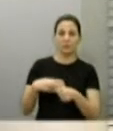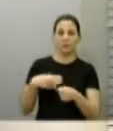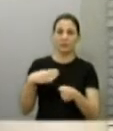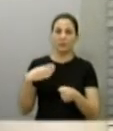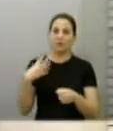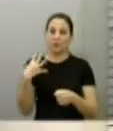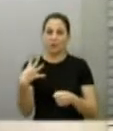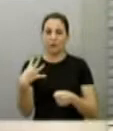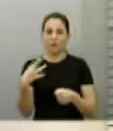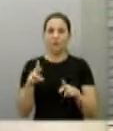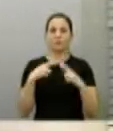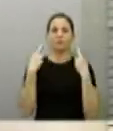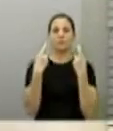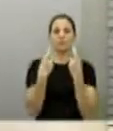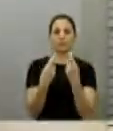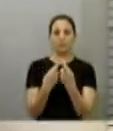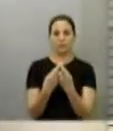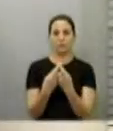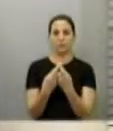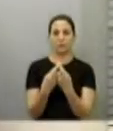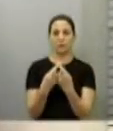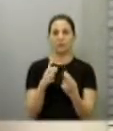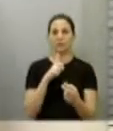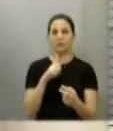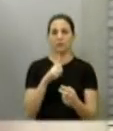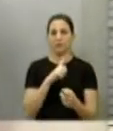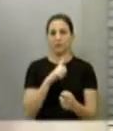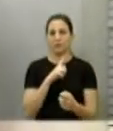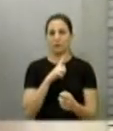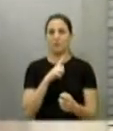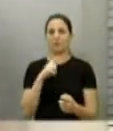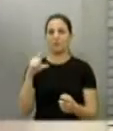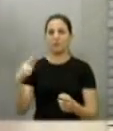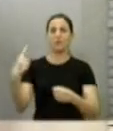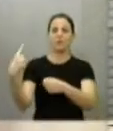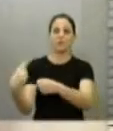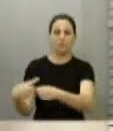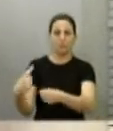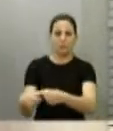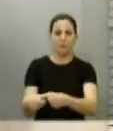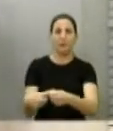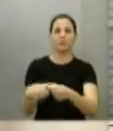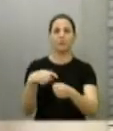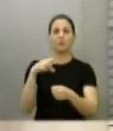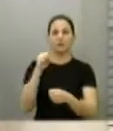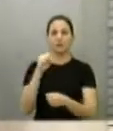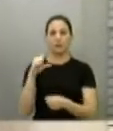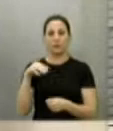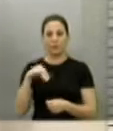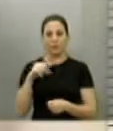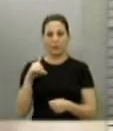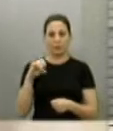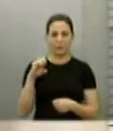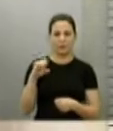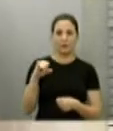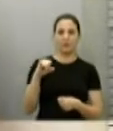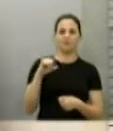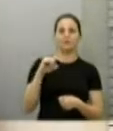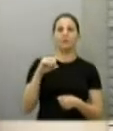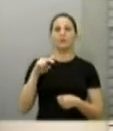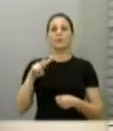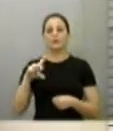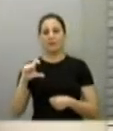das próximas sessões que acontecerão esse ano possam acontecer no São Midei, no Vale do Sol, no Secap,